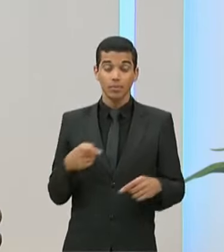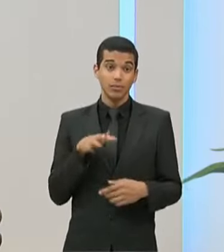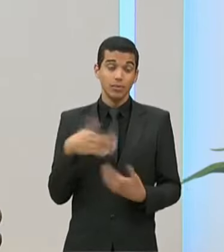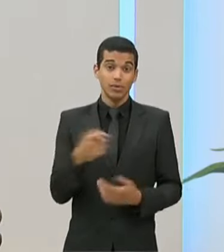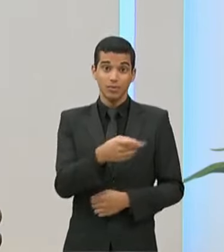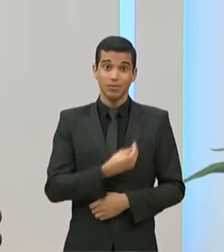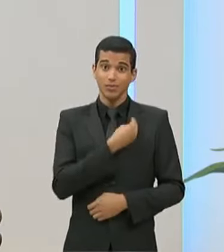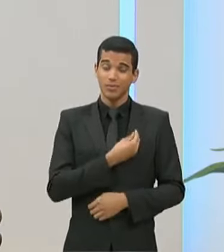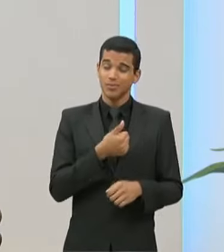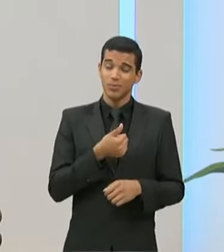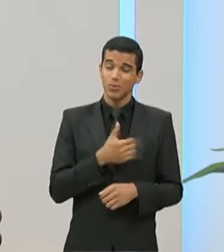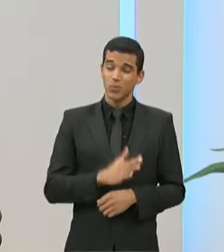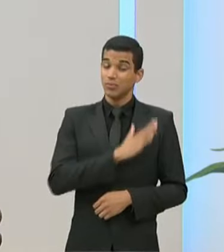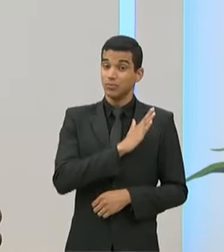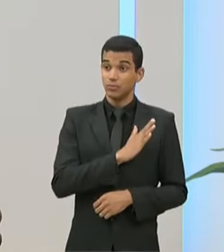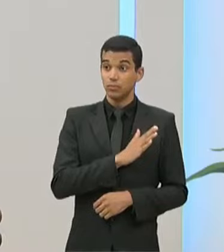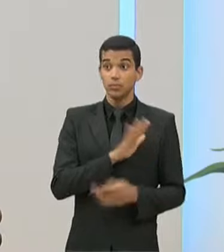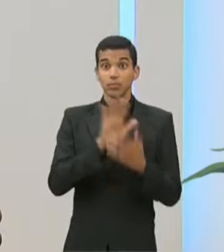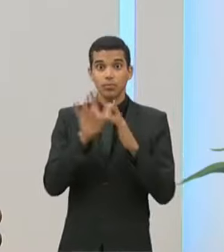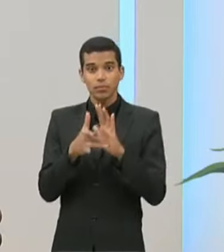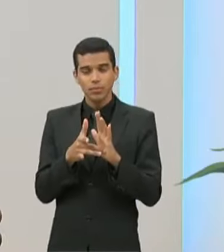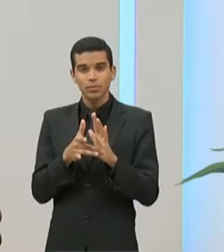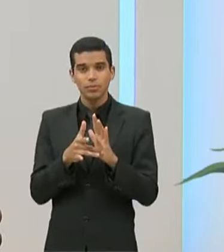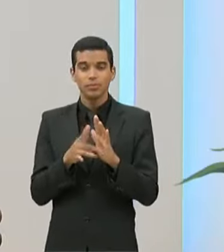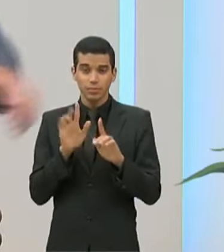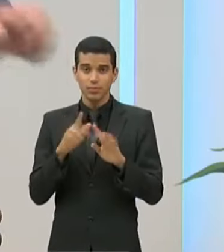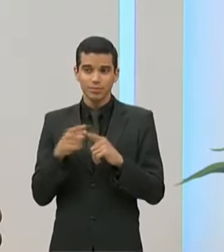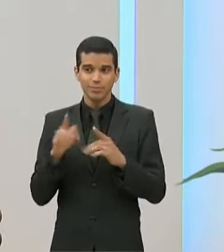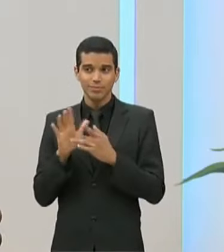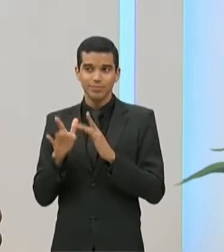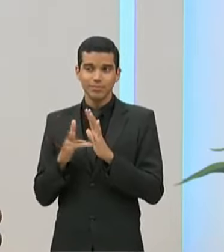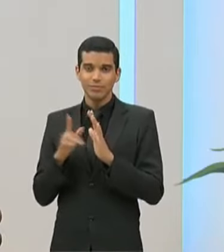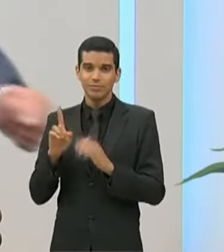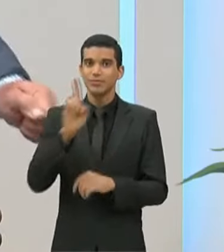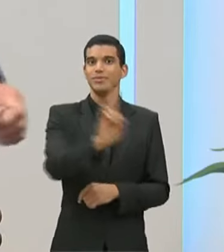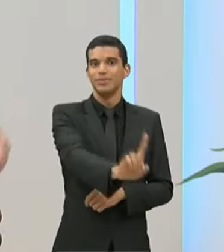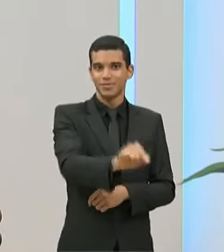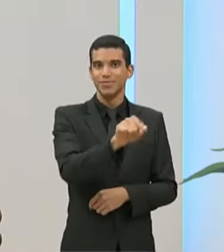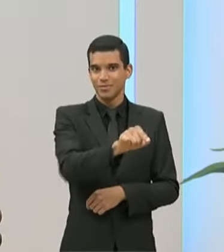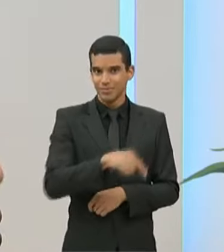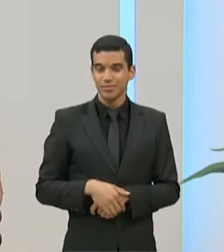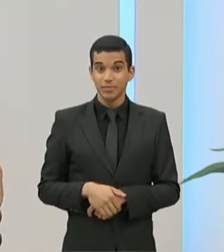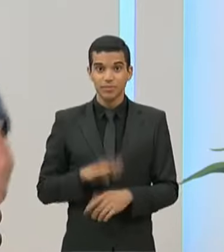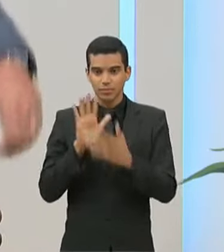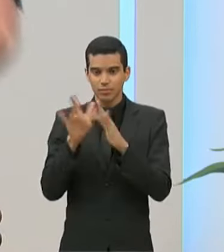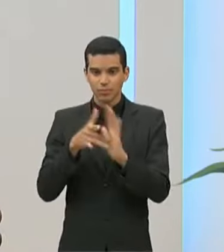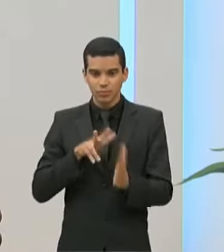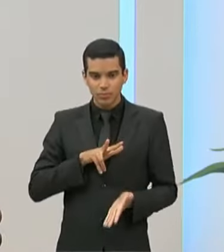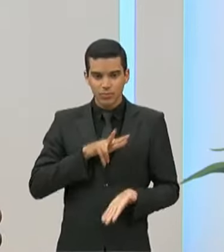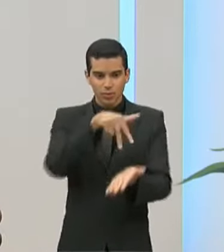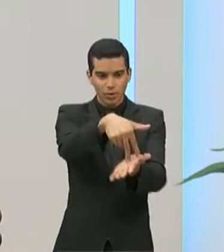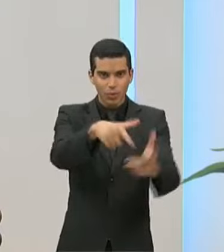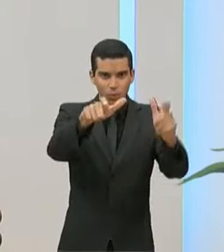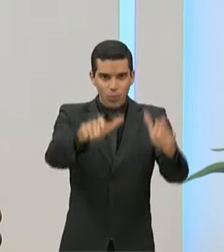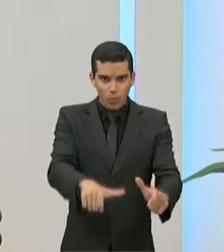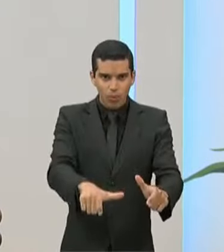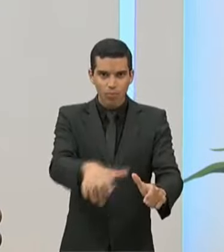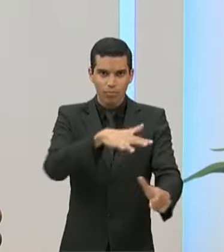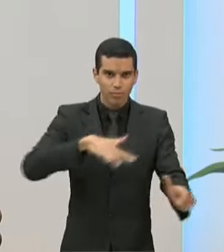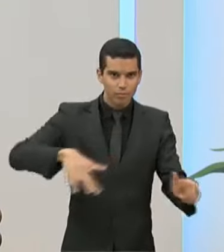quando Jesus chega no lugar, aleluia, as coisas mudam. As coisas que